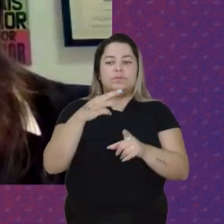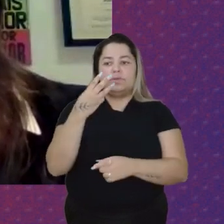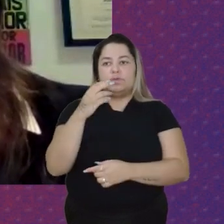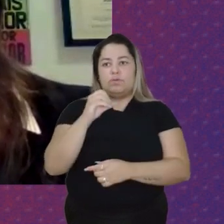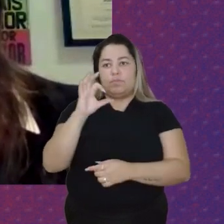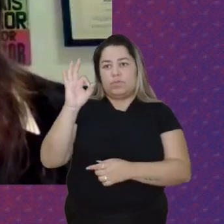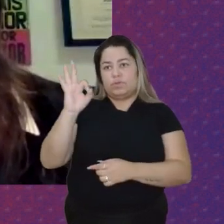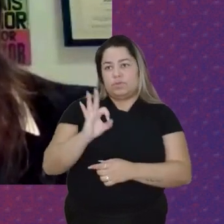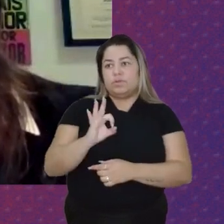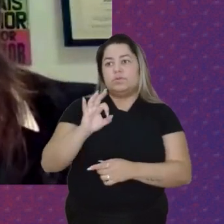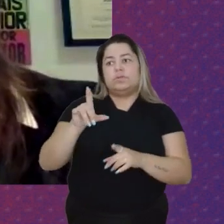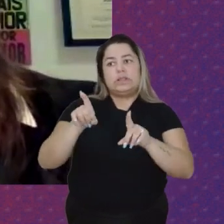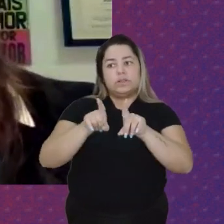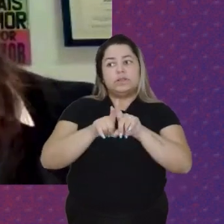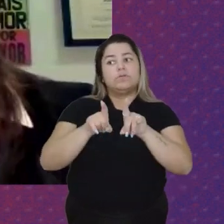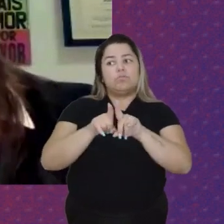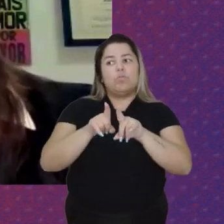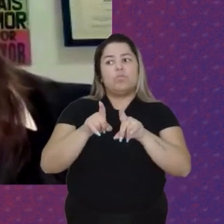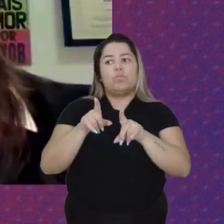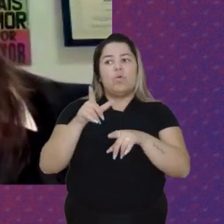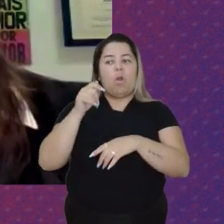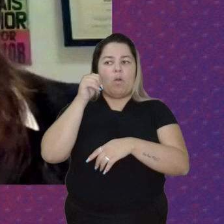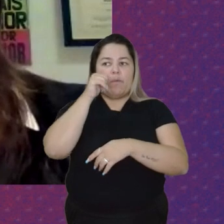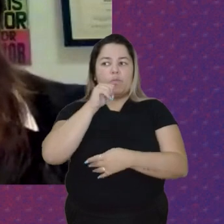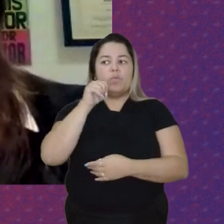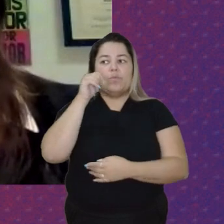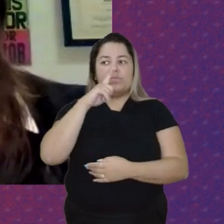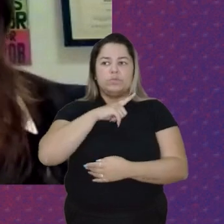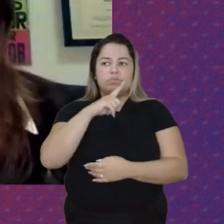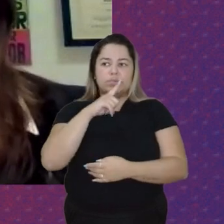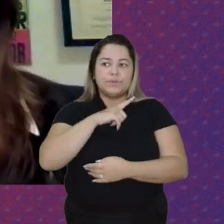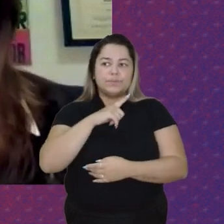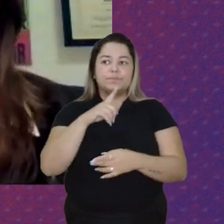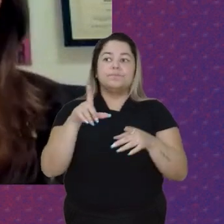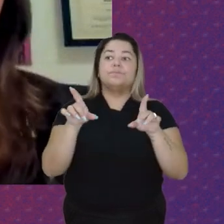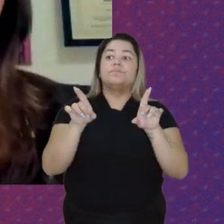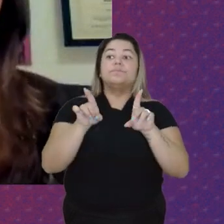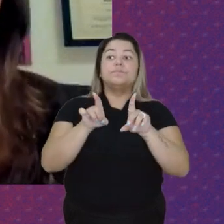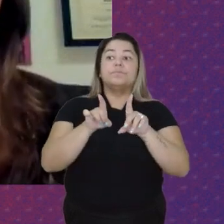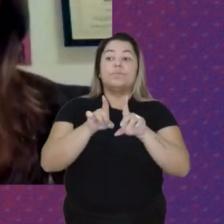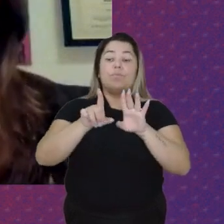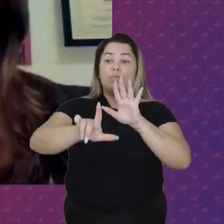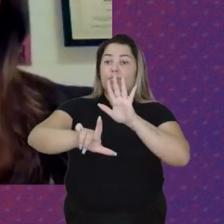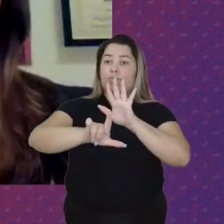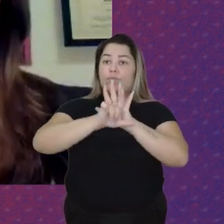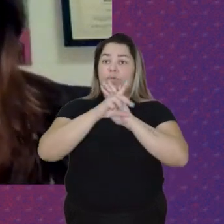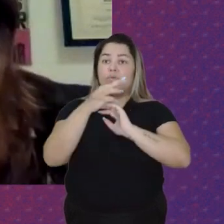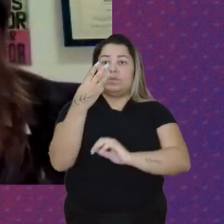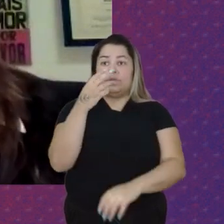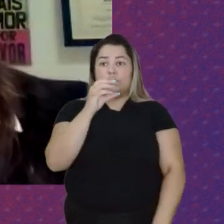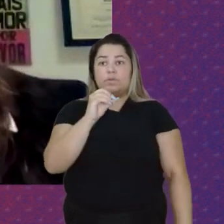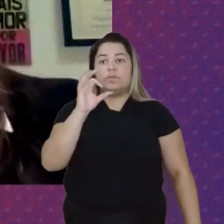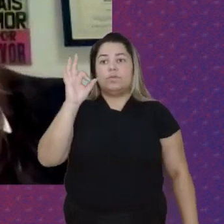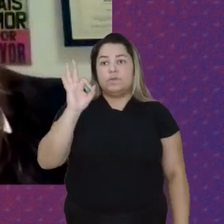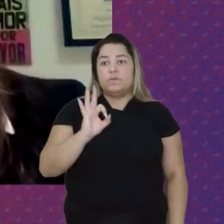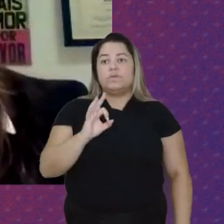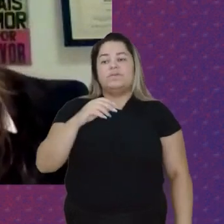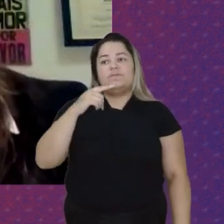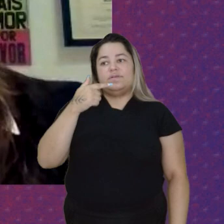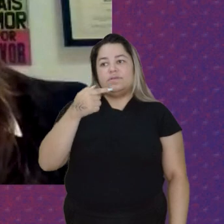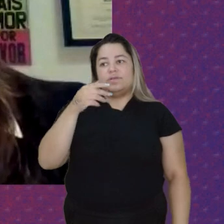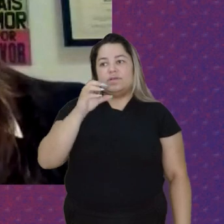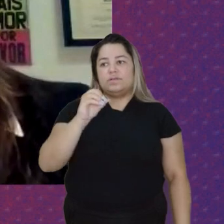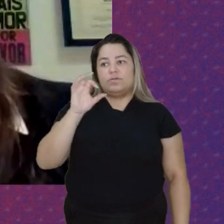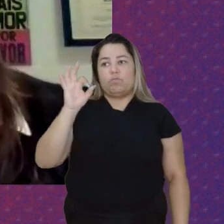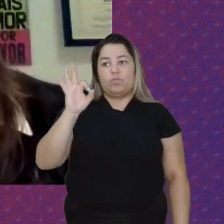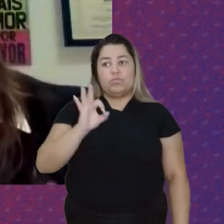dessa chapa tem que ser composta por mulheres. A lei fala que tem que ser no mínimo 30% e no máximo 70% de